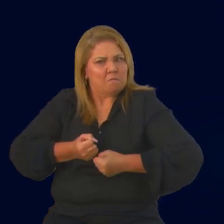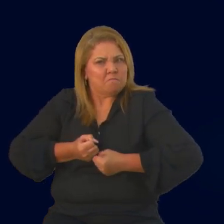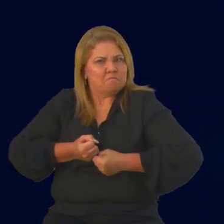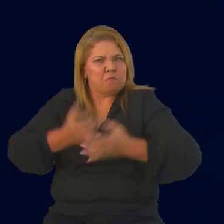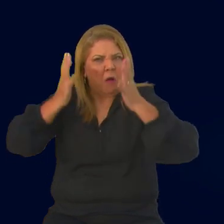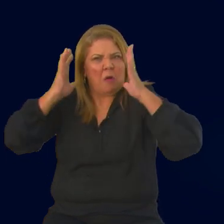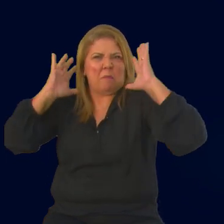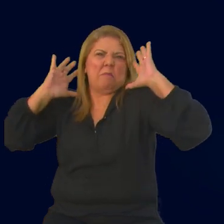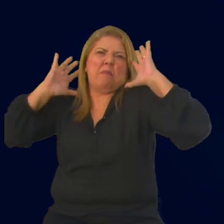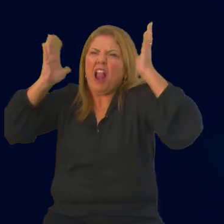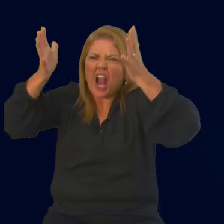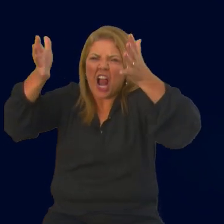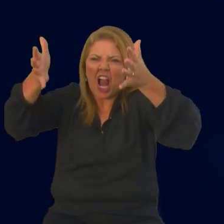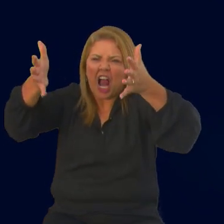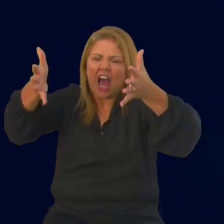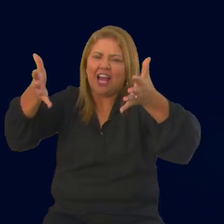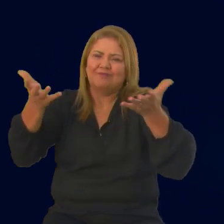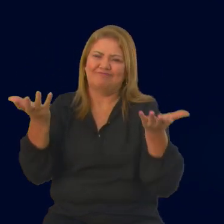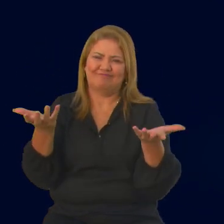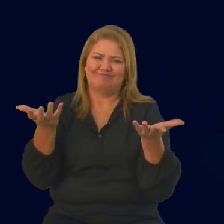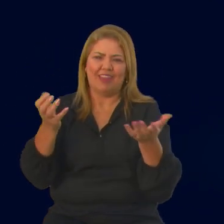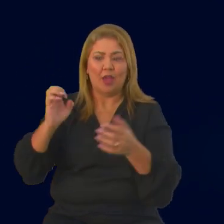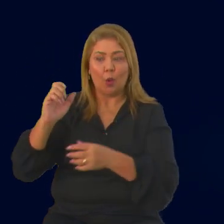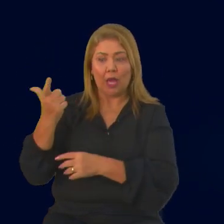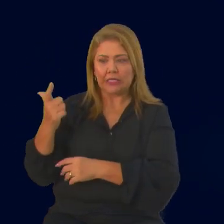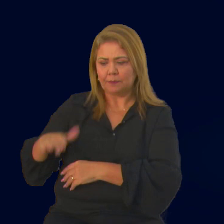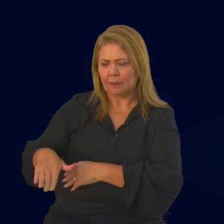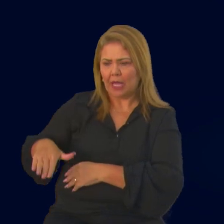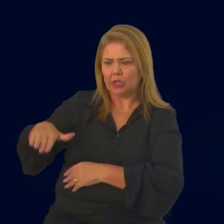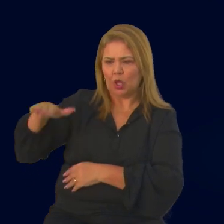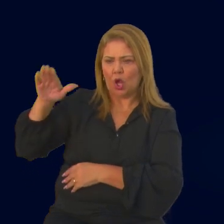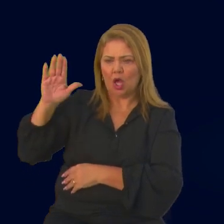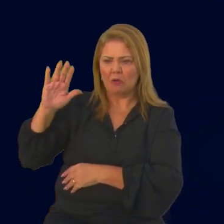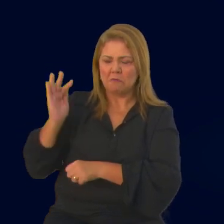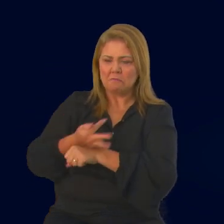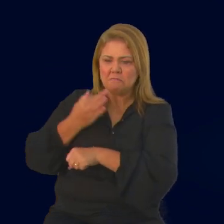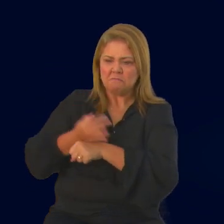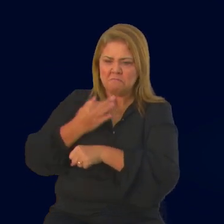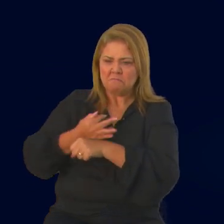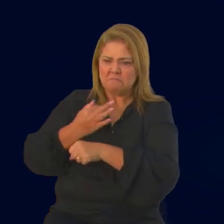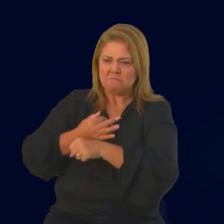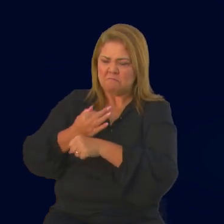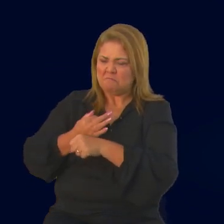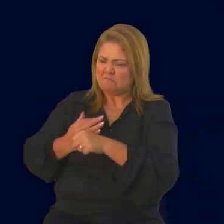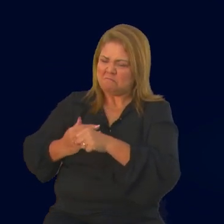eu era menor, que quando eu não aguentava mais, eu soltava. Deixa eu tomar uma água.